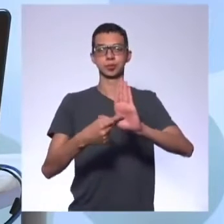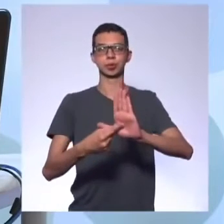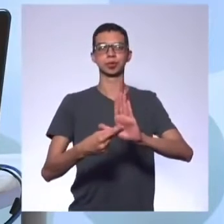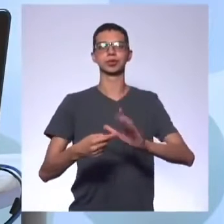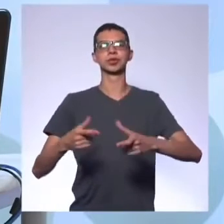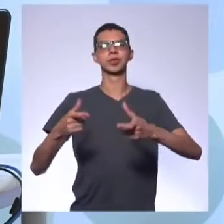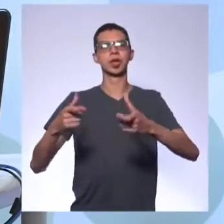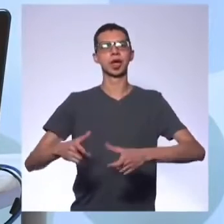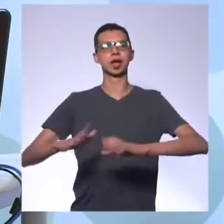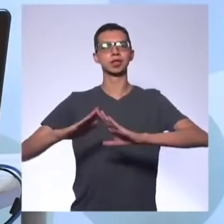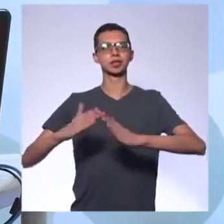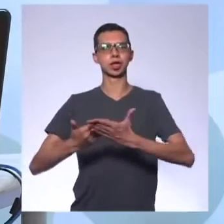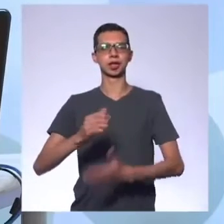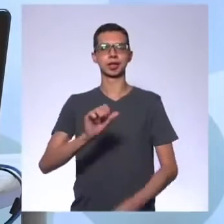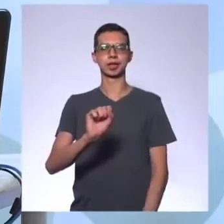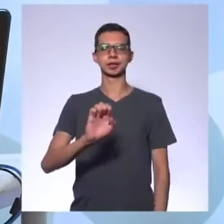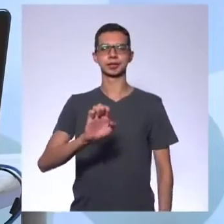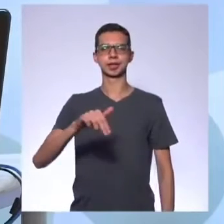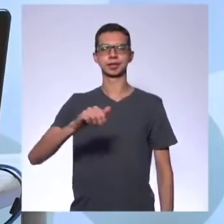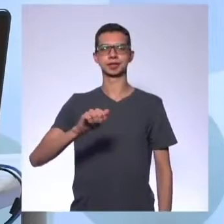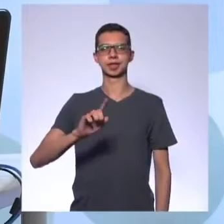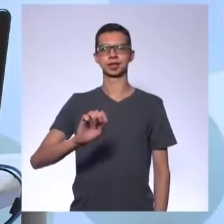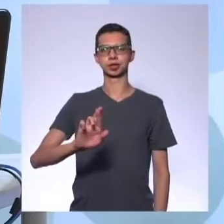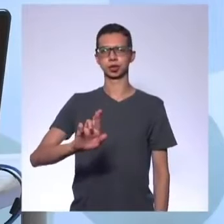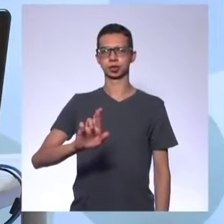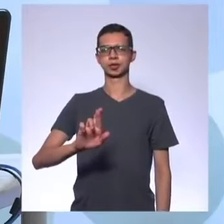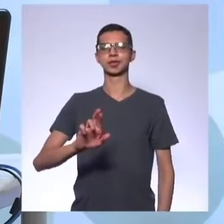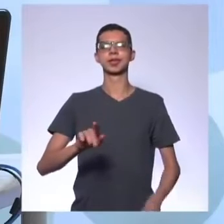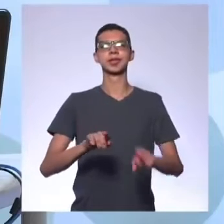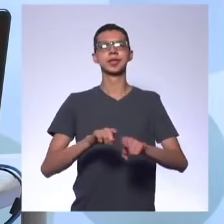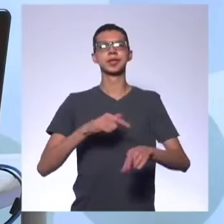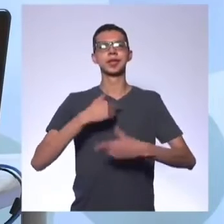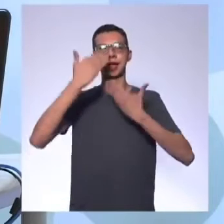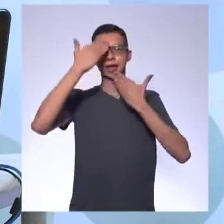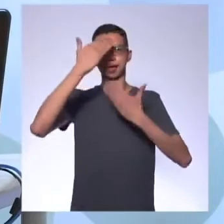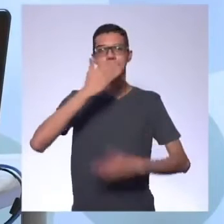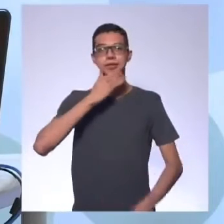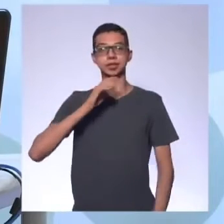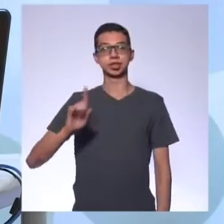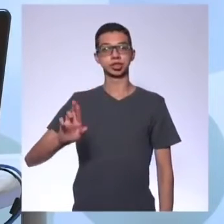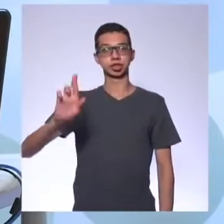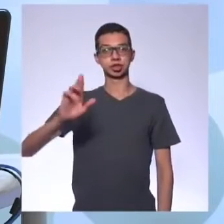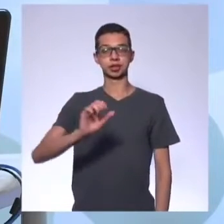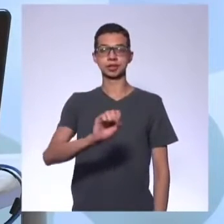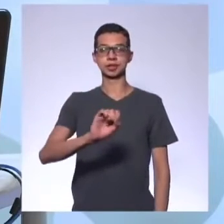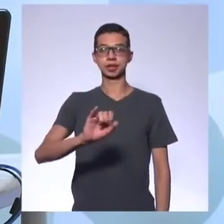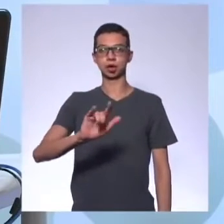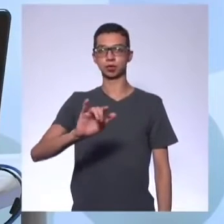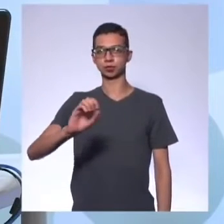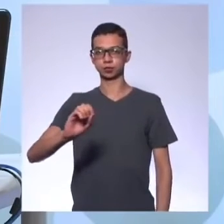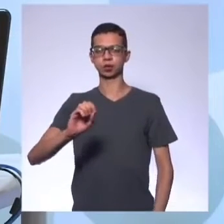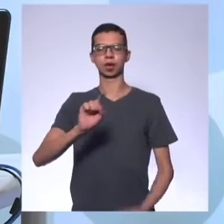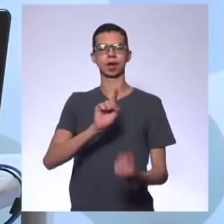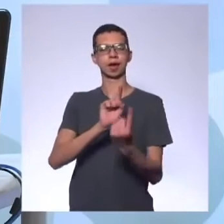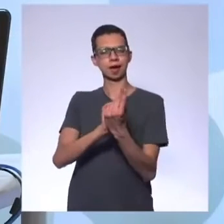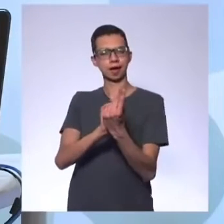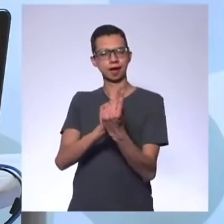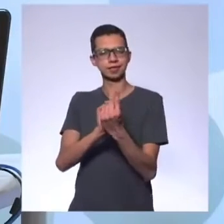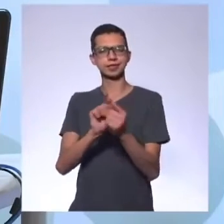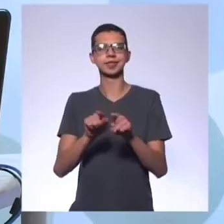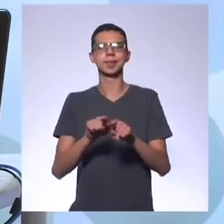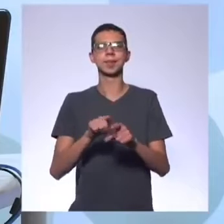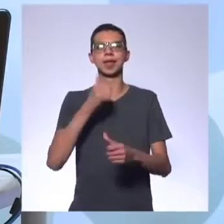Robert Kennedy. Gostaria de agradecer aqui ao diretor Silvio, que nos atendeu prontamente,